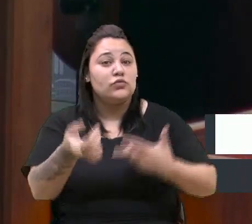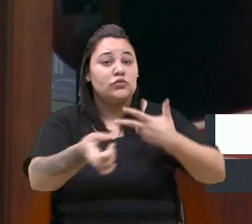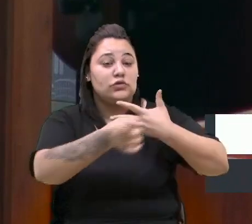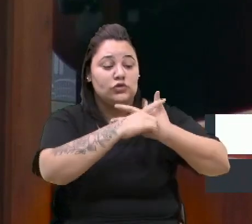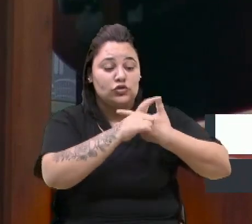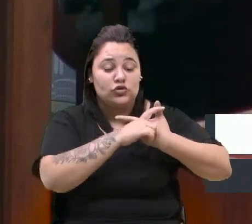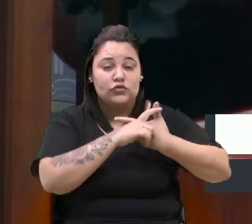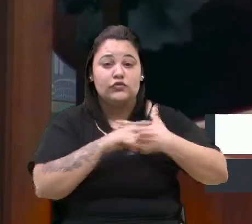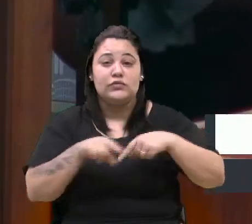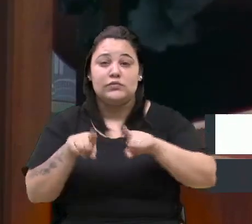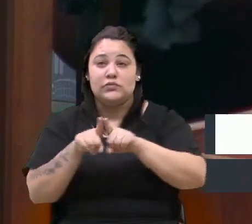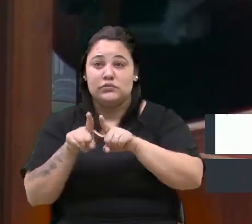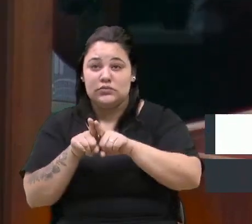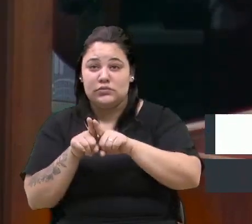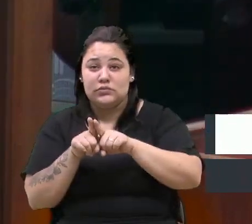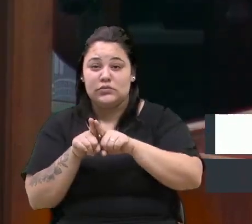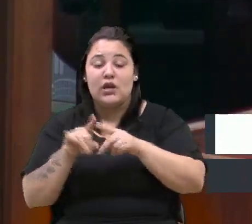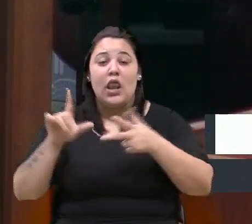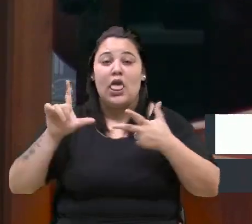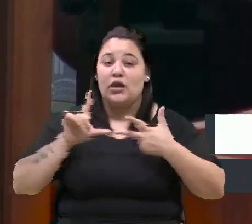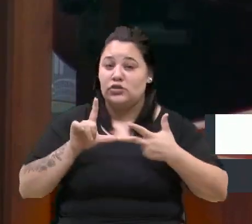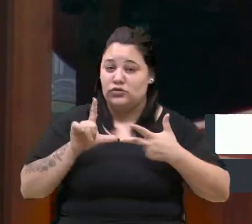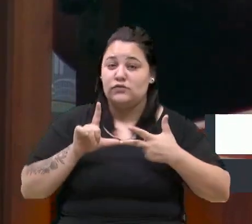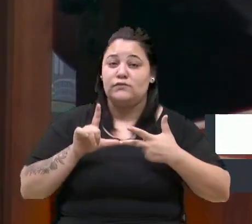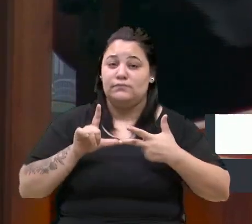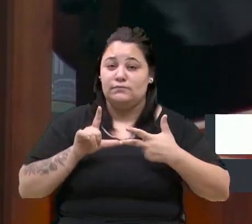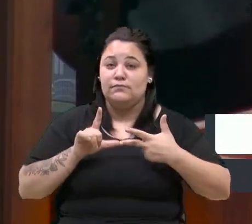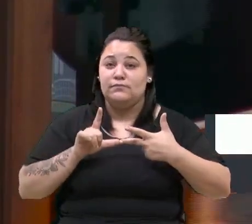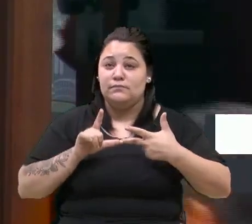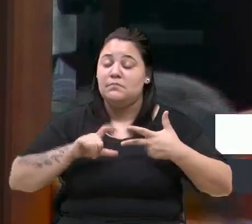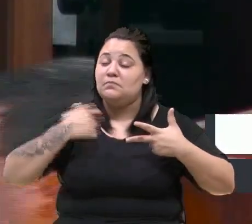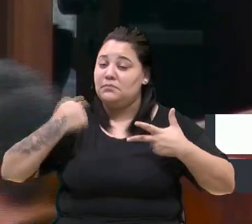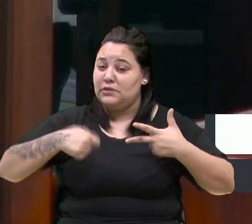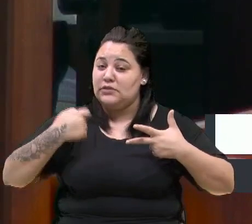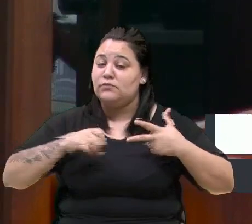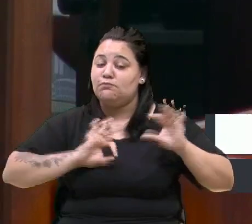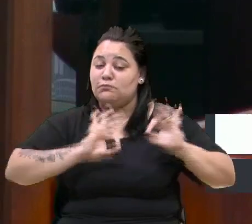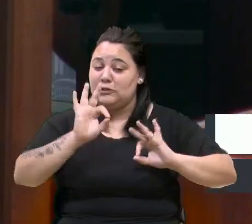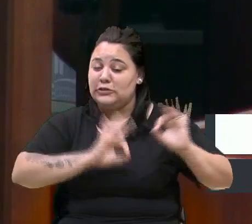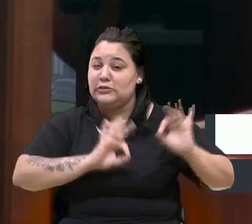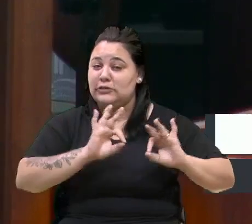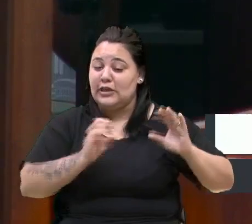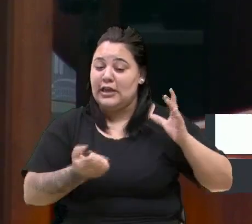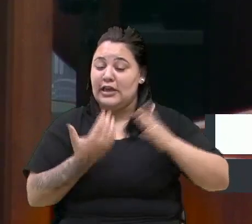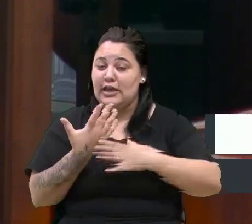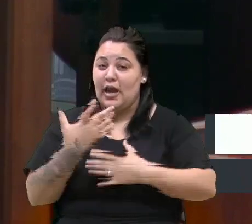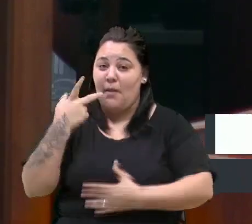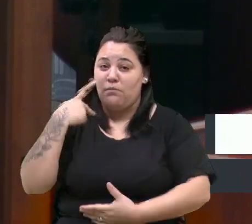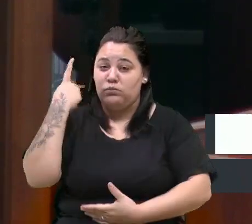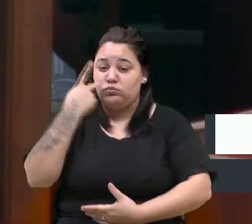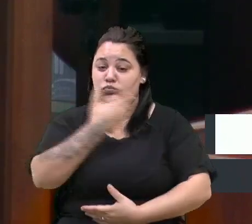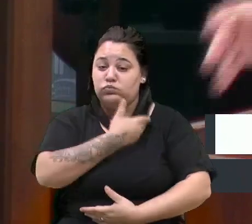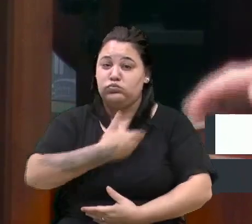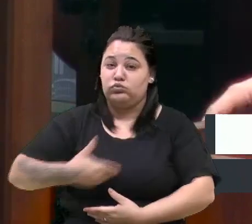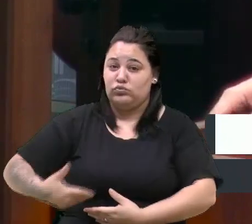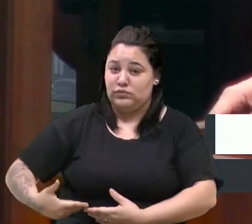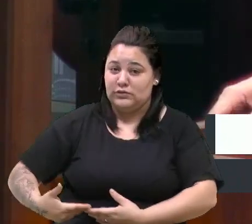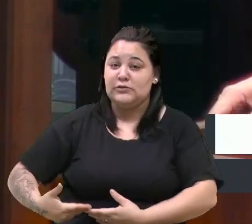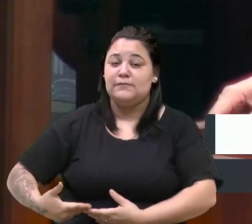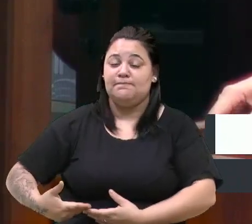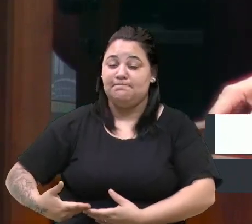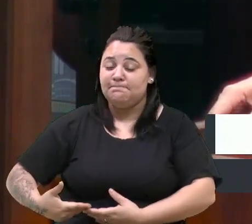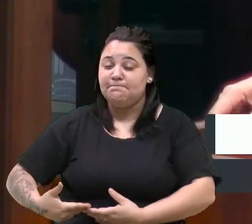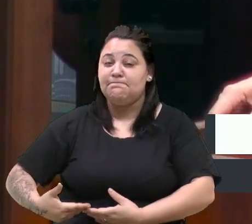o Poder Legislativo precisam legislar e promover políticas públicas que